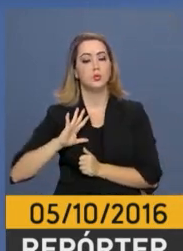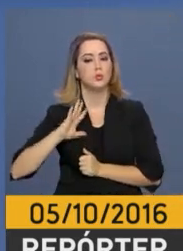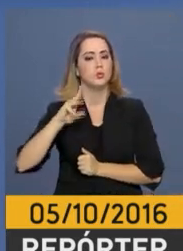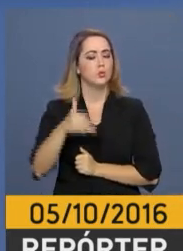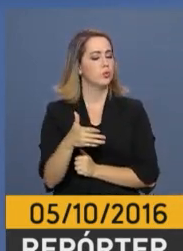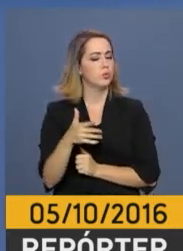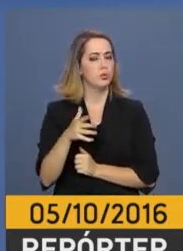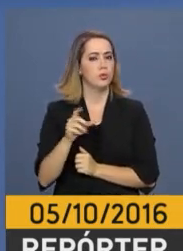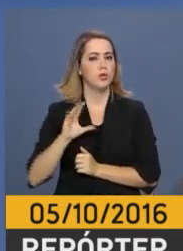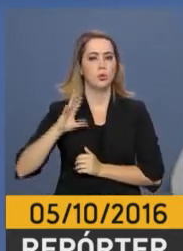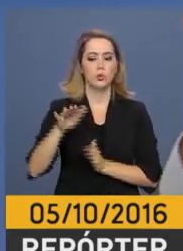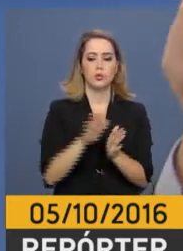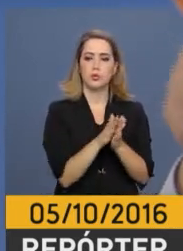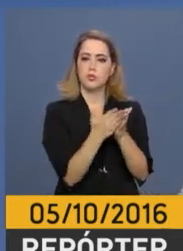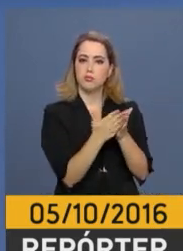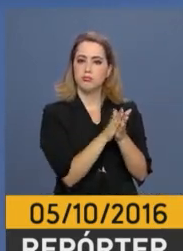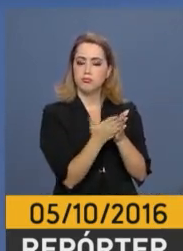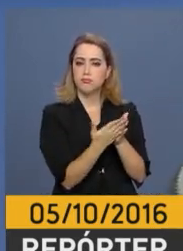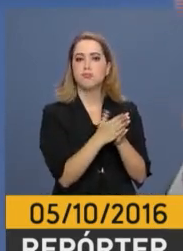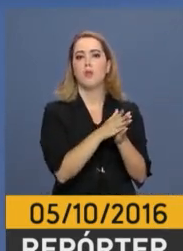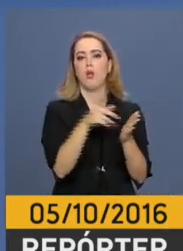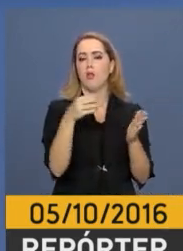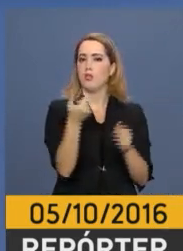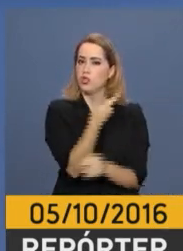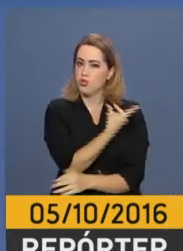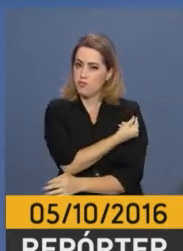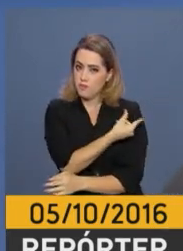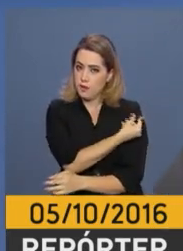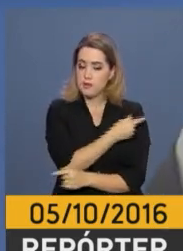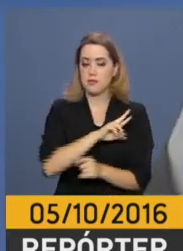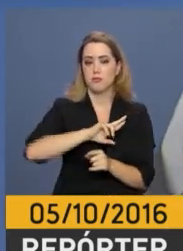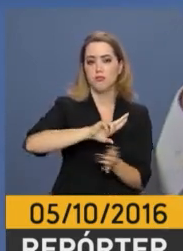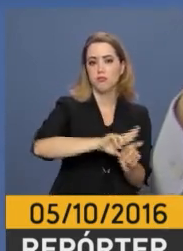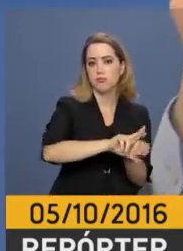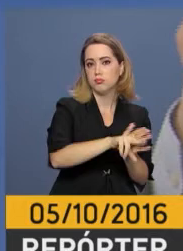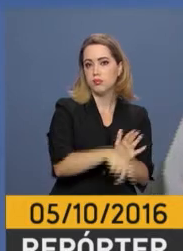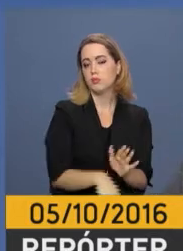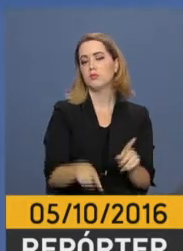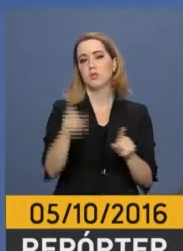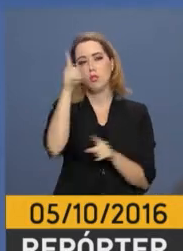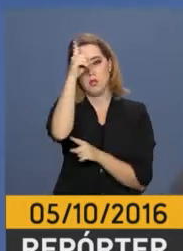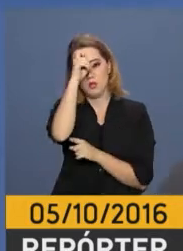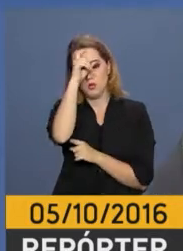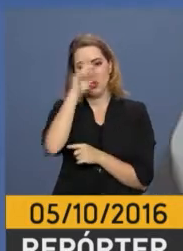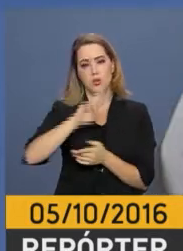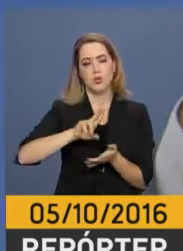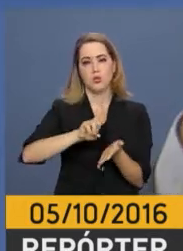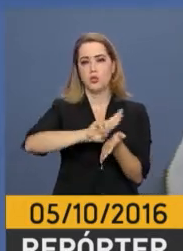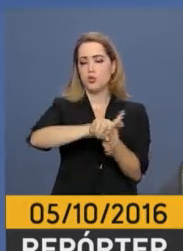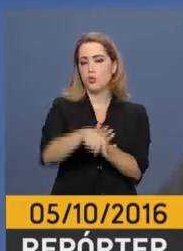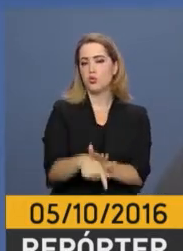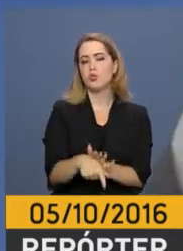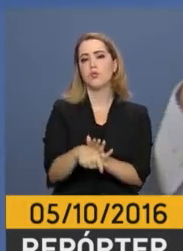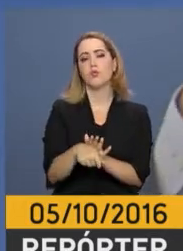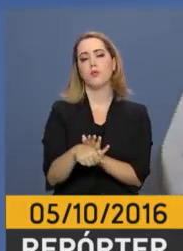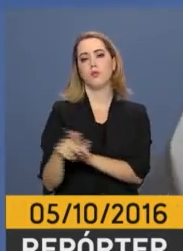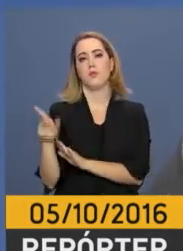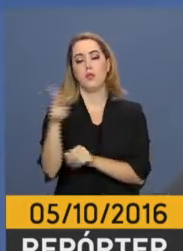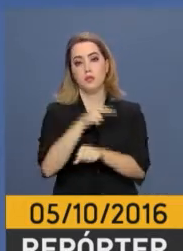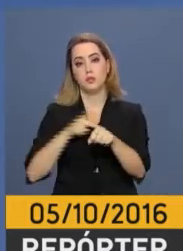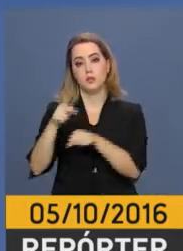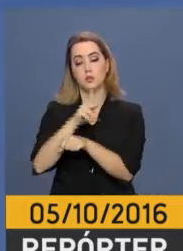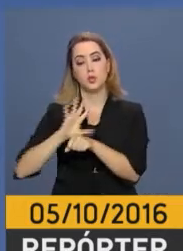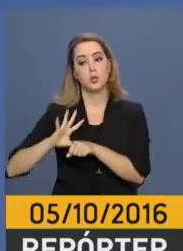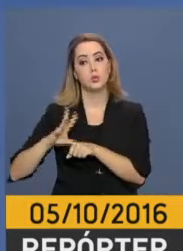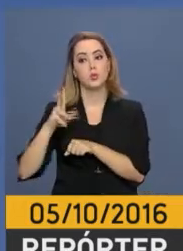criança dos postos de saúde da suécia da inglaterra nos estados unidos todos são